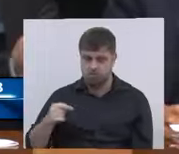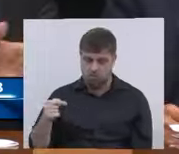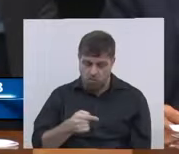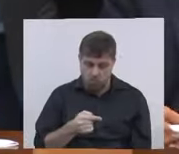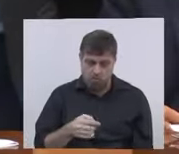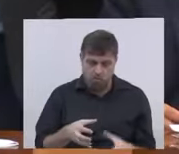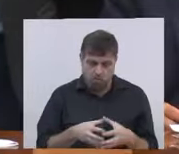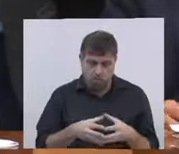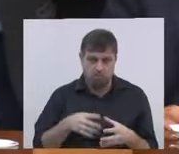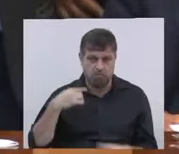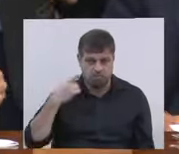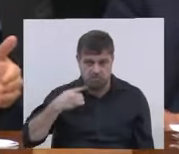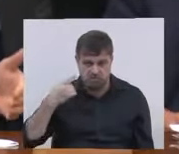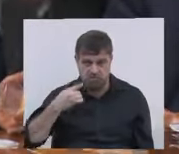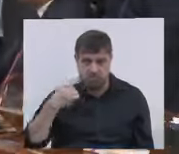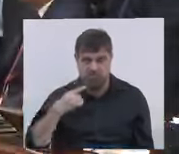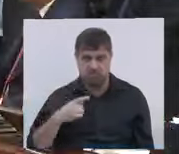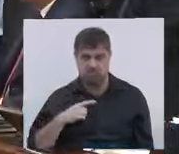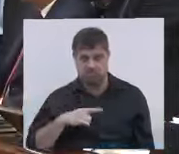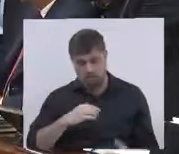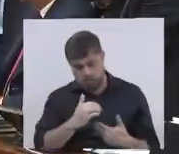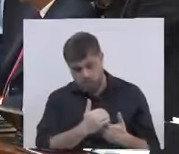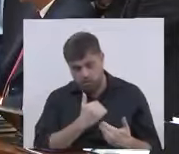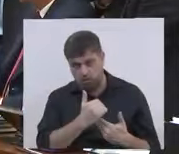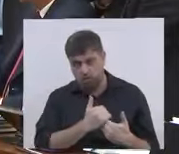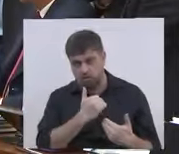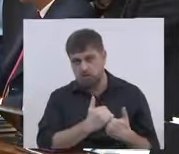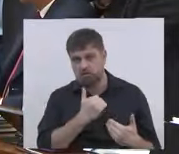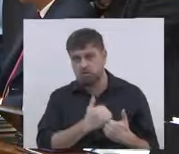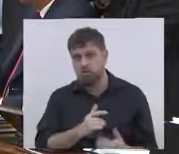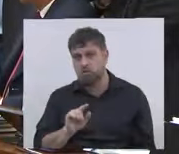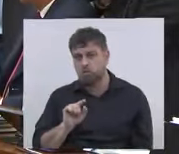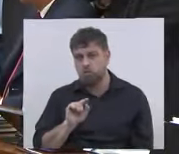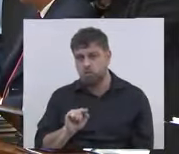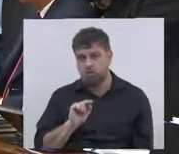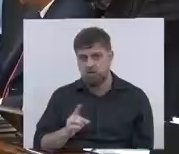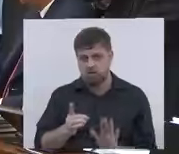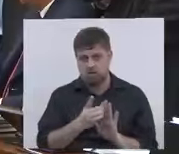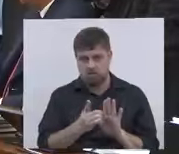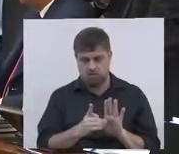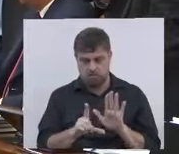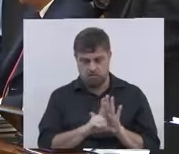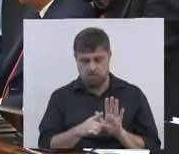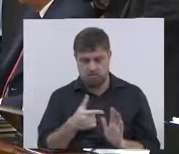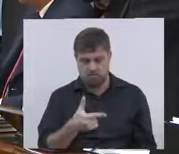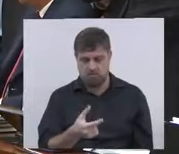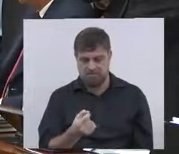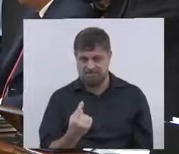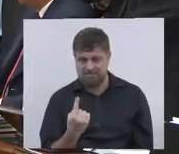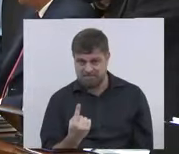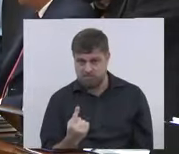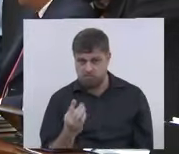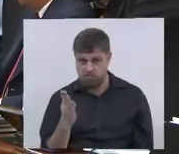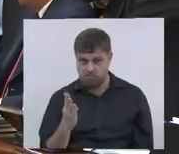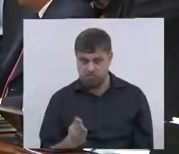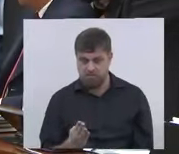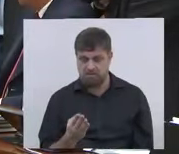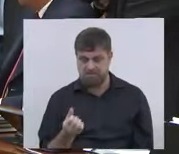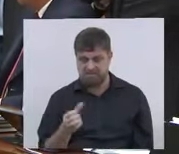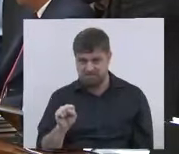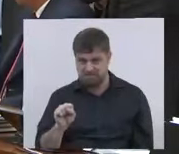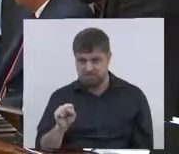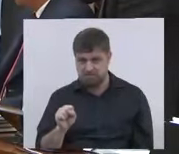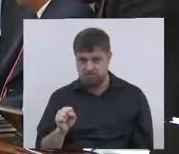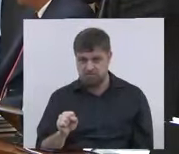procuradoria jurídica está orientando de que o Decreto 201 sobrepõe